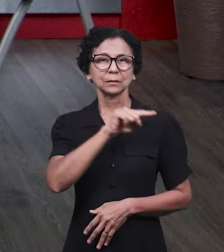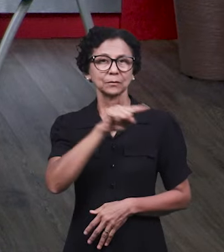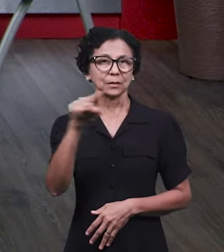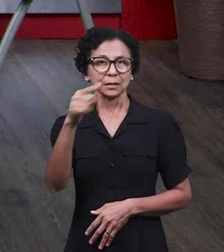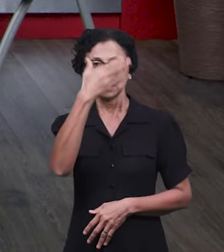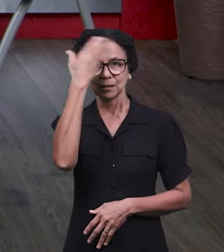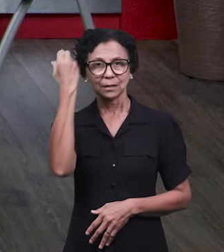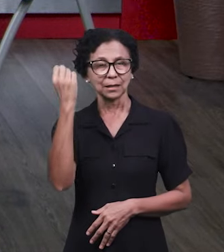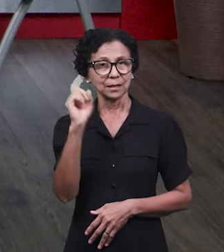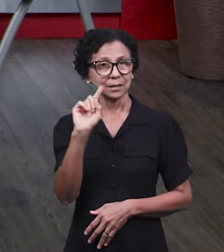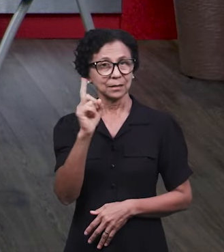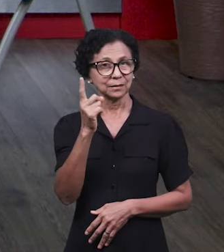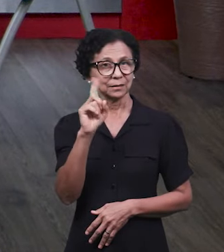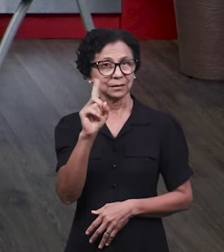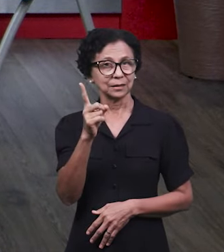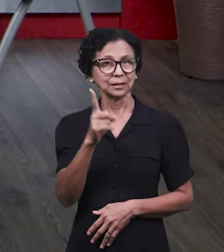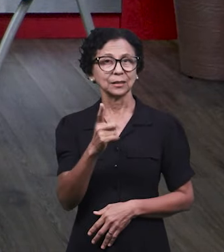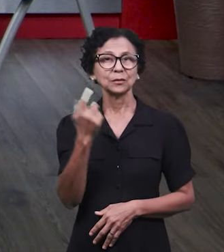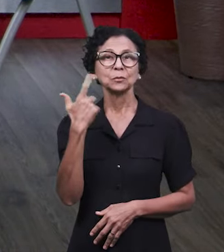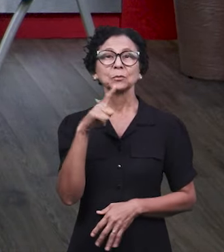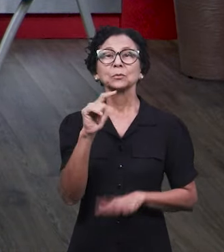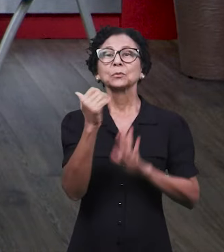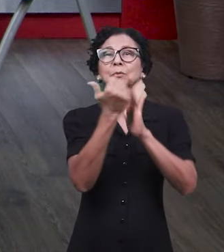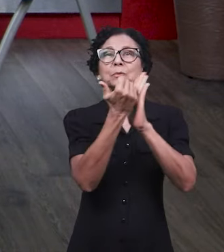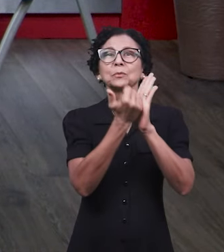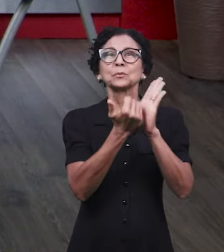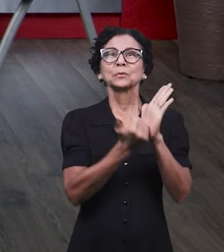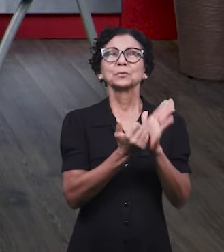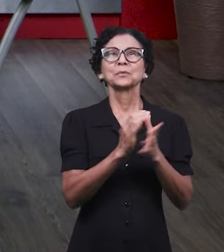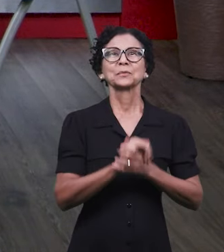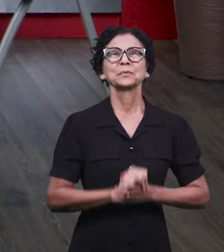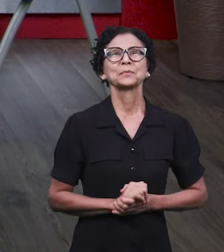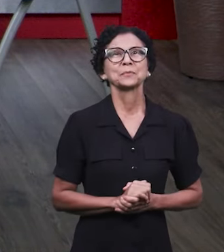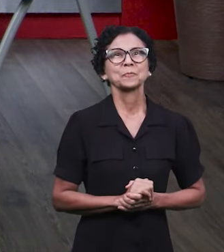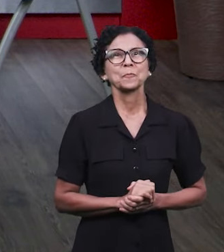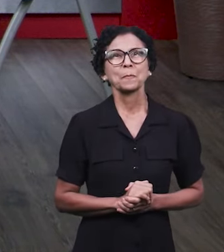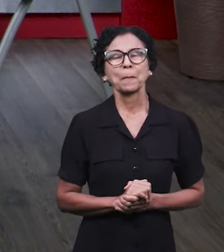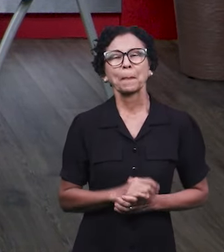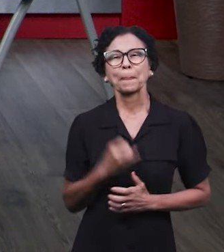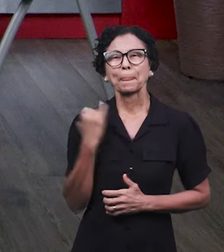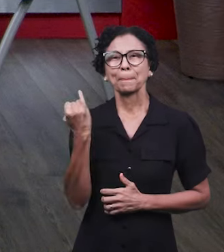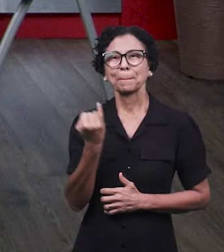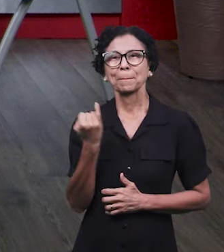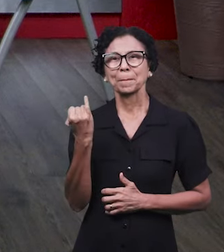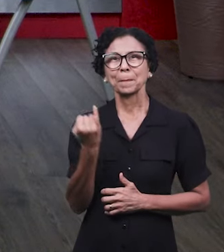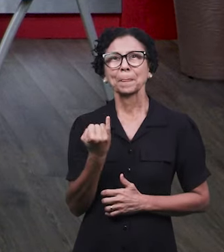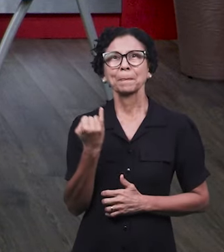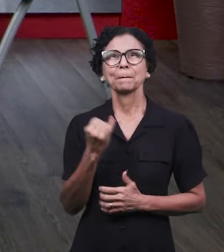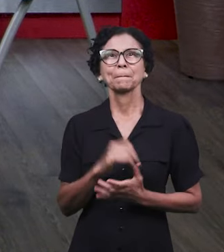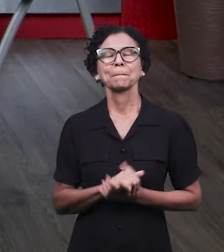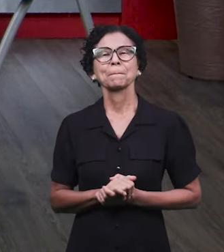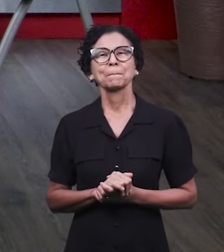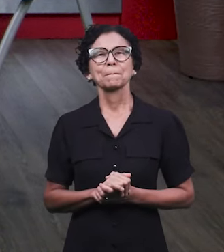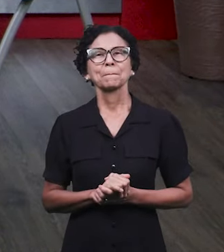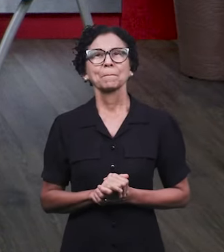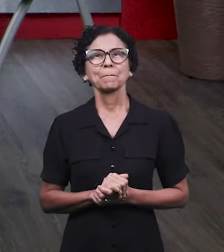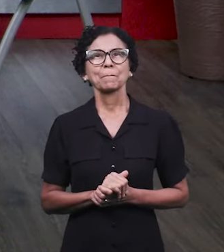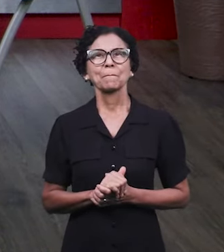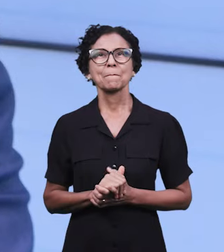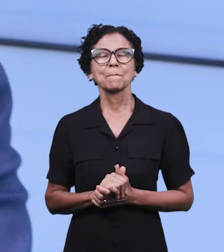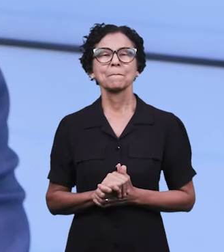aos ouvintes não se esqueçam daquele outro quadro que fizemos juntos golpe digitais que é muito importante também está no nosso